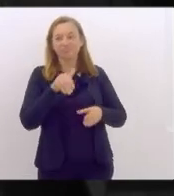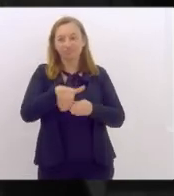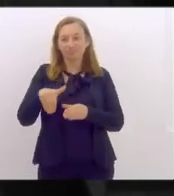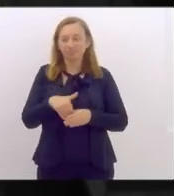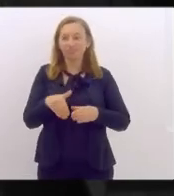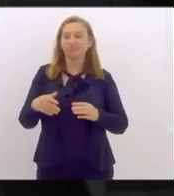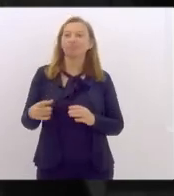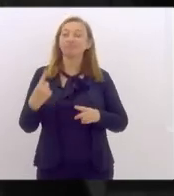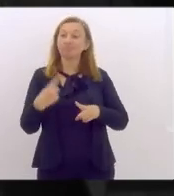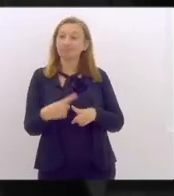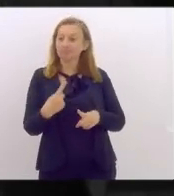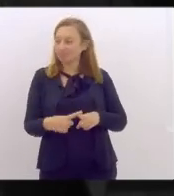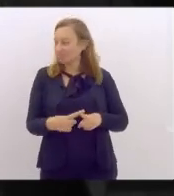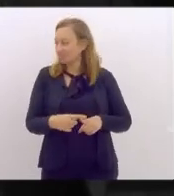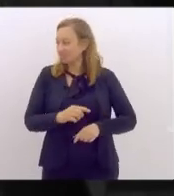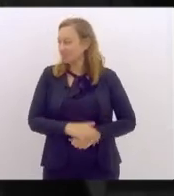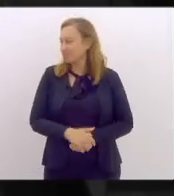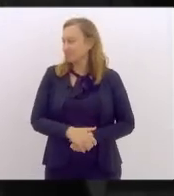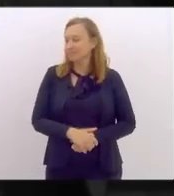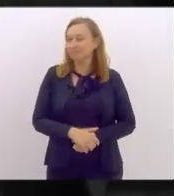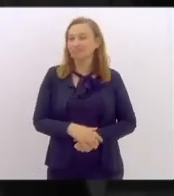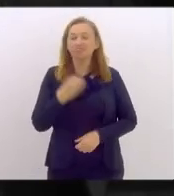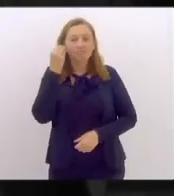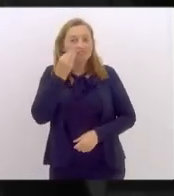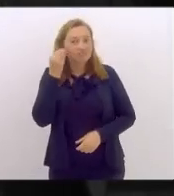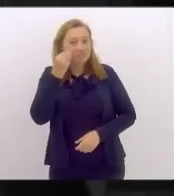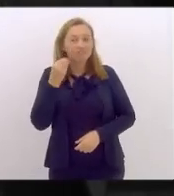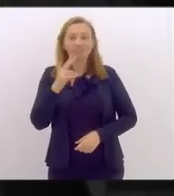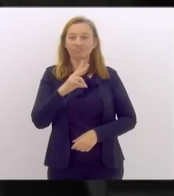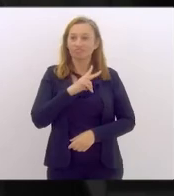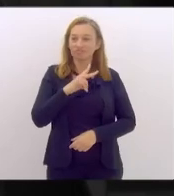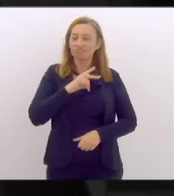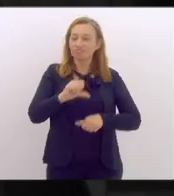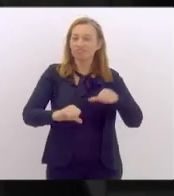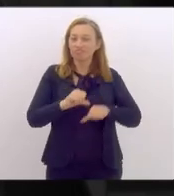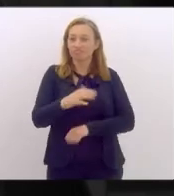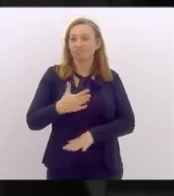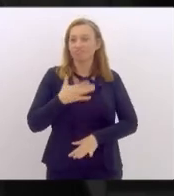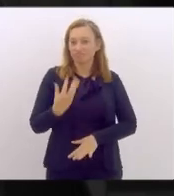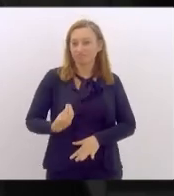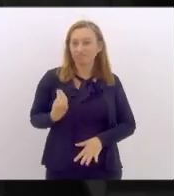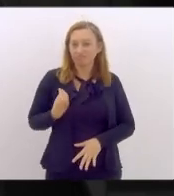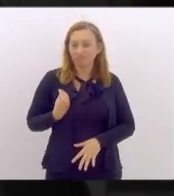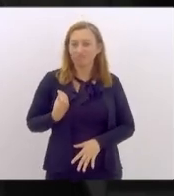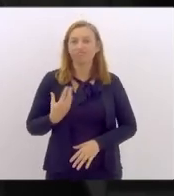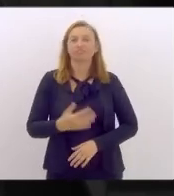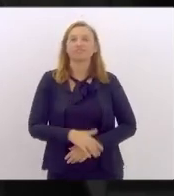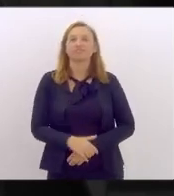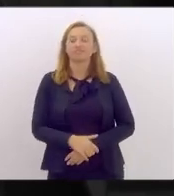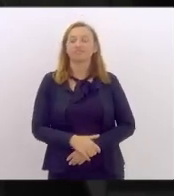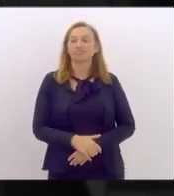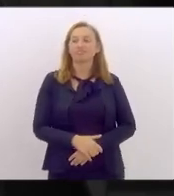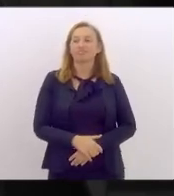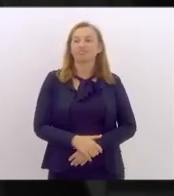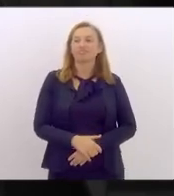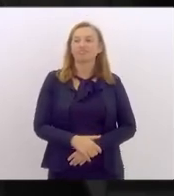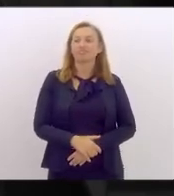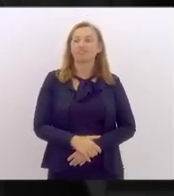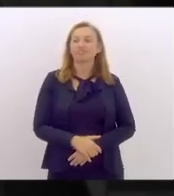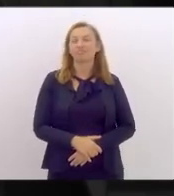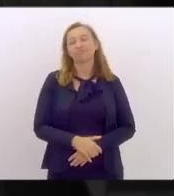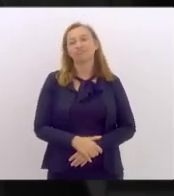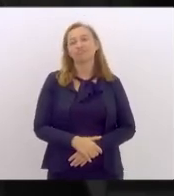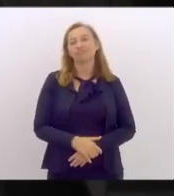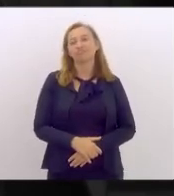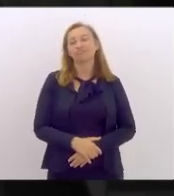porque vivia uma experiência pessoal que transformou a minha vida e passei a supor talvez em